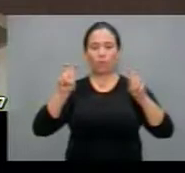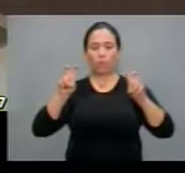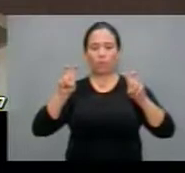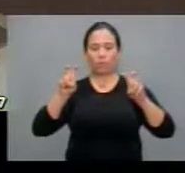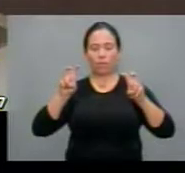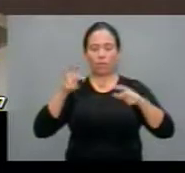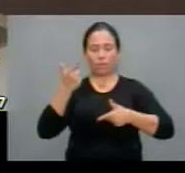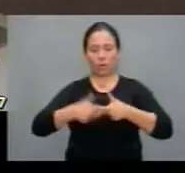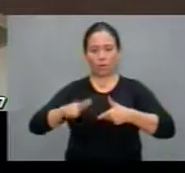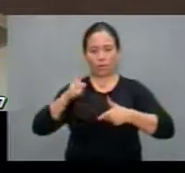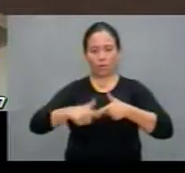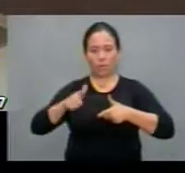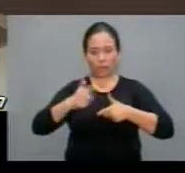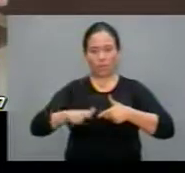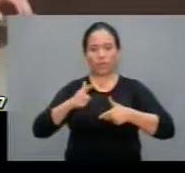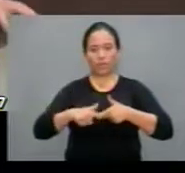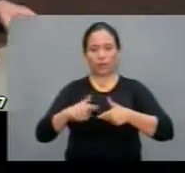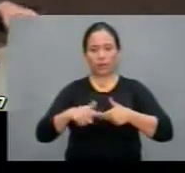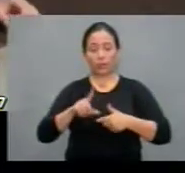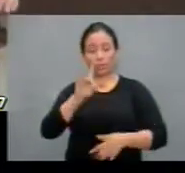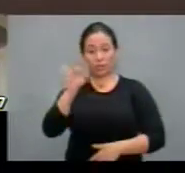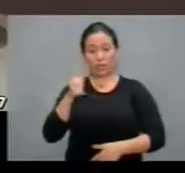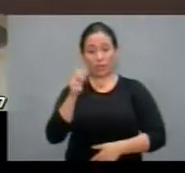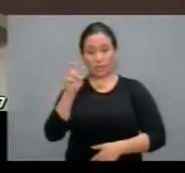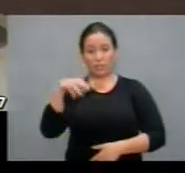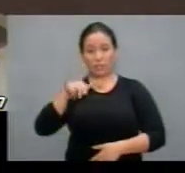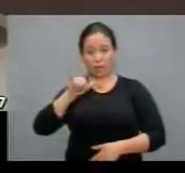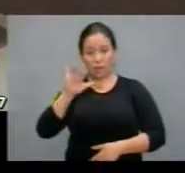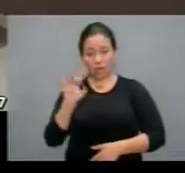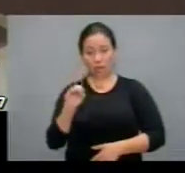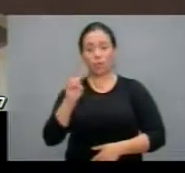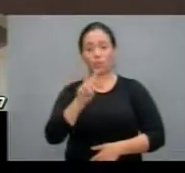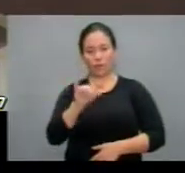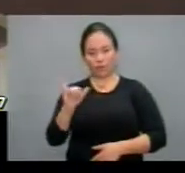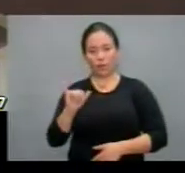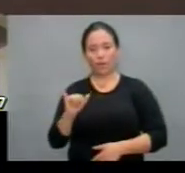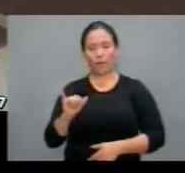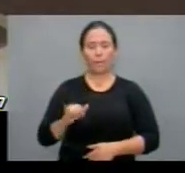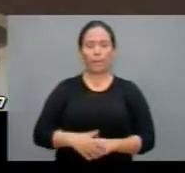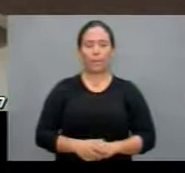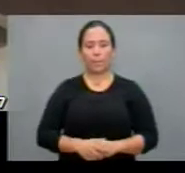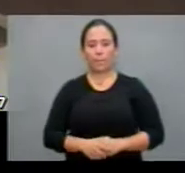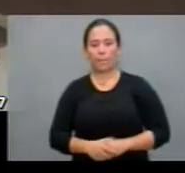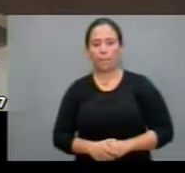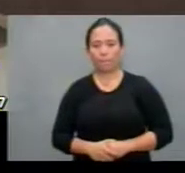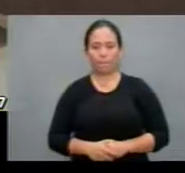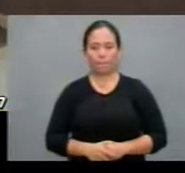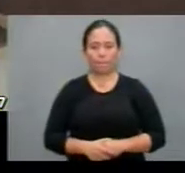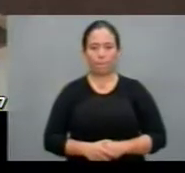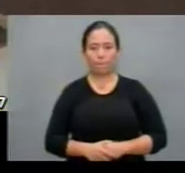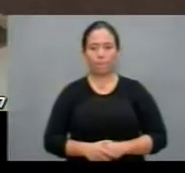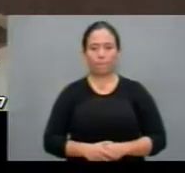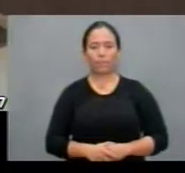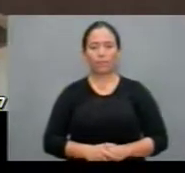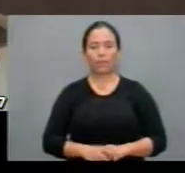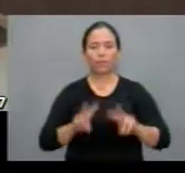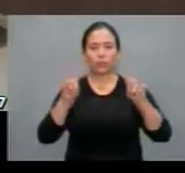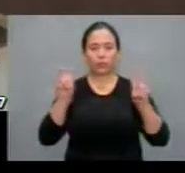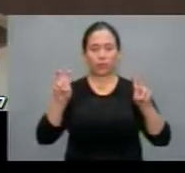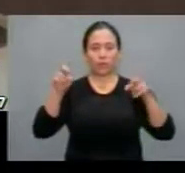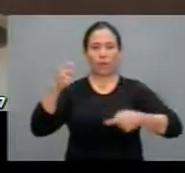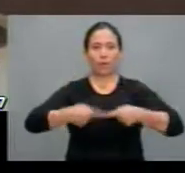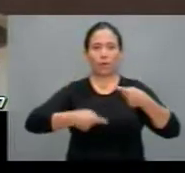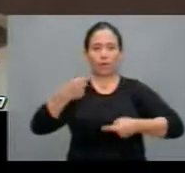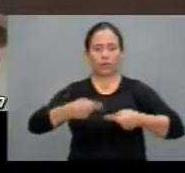Nós precisamos tratar agora. No dia 15 de maio, nós vamos tratar do desmonte da política de